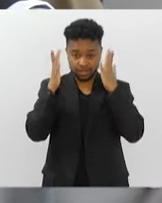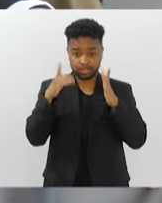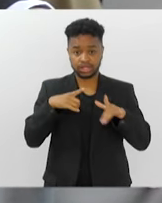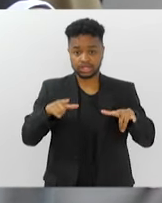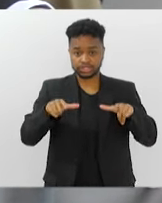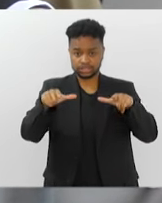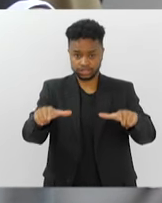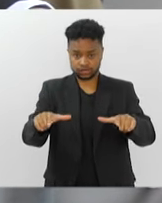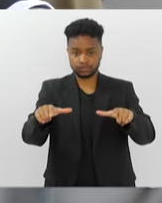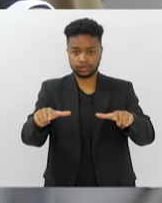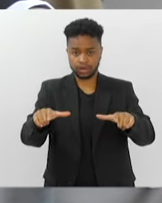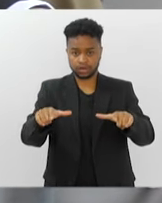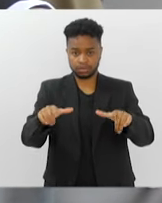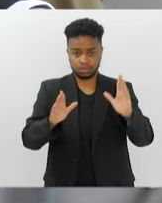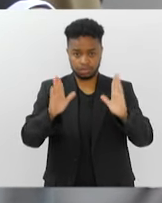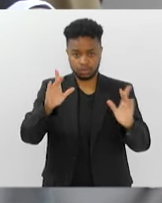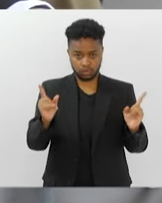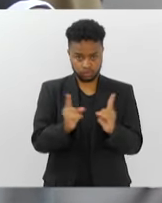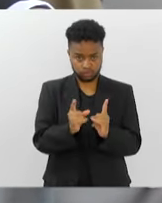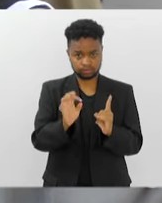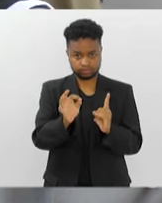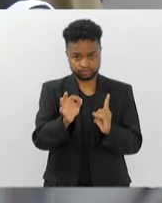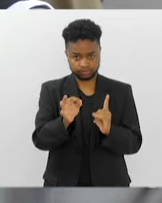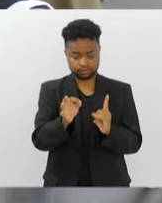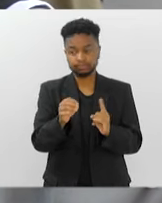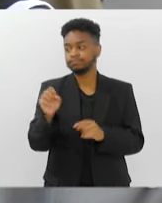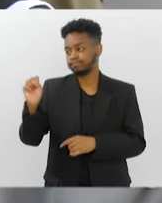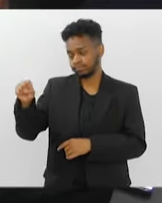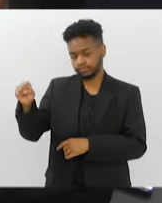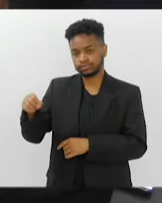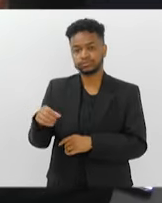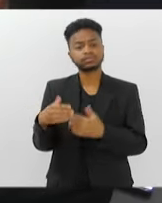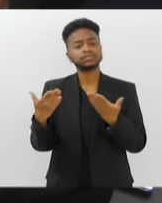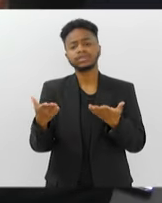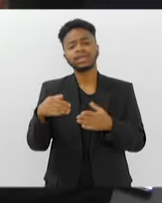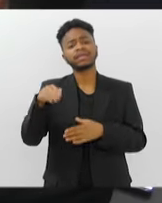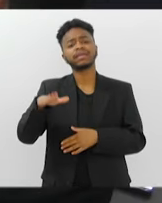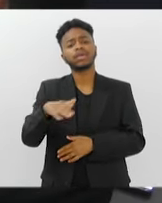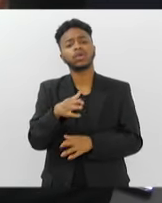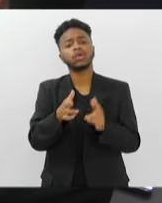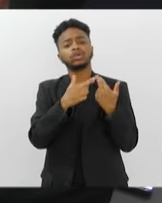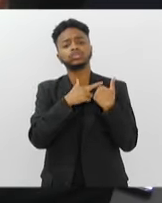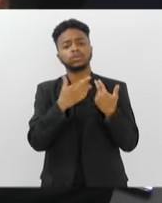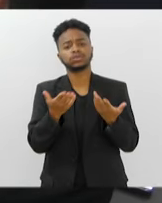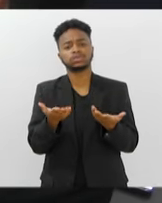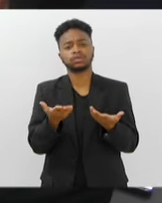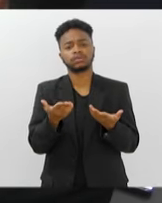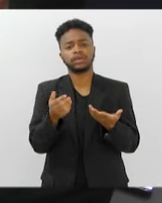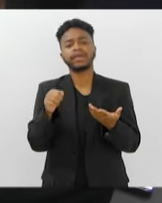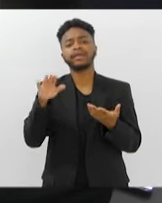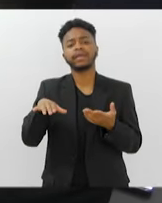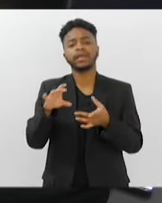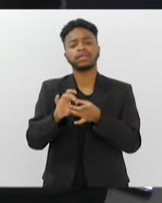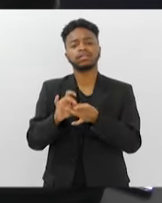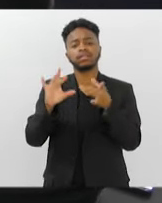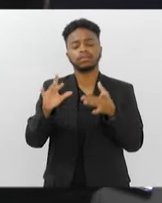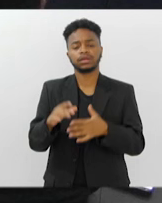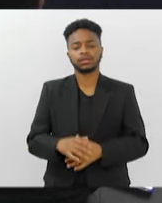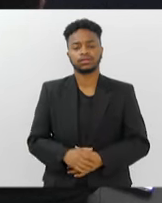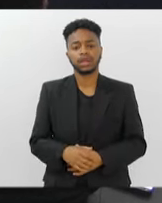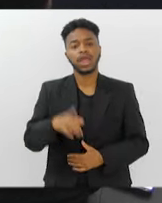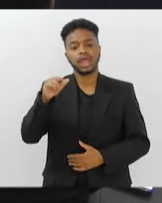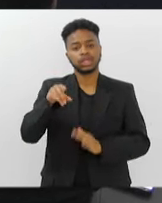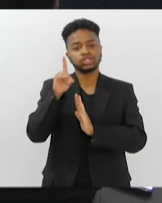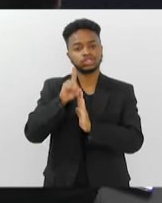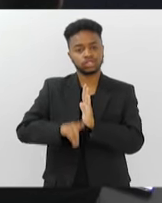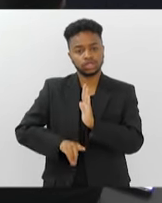certificado provisório provisório provisório Quem é o responsável por essa autorização é a a diretoria